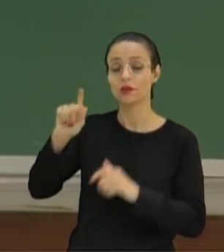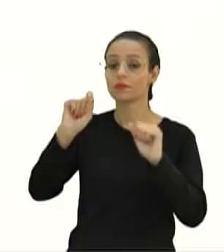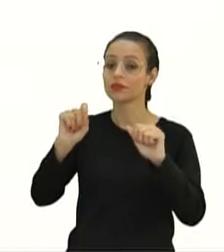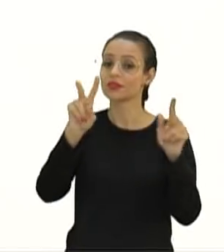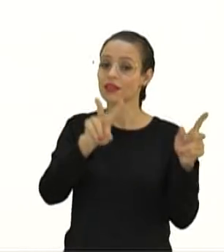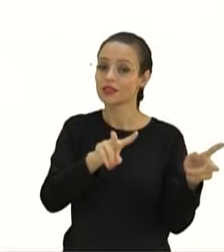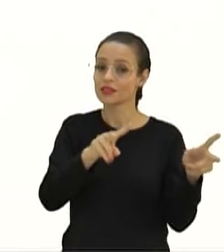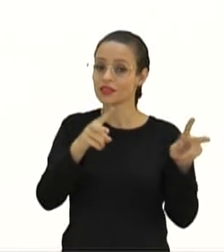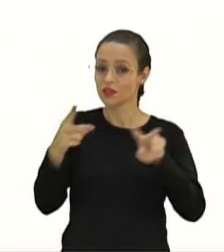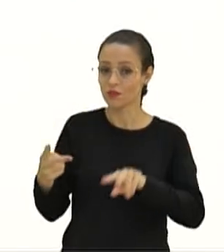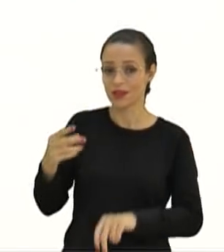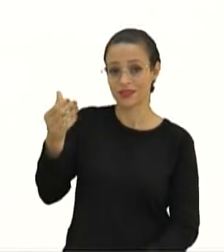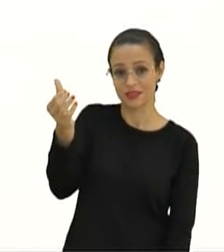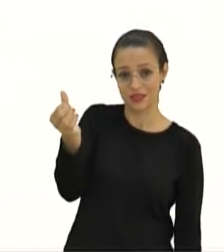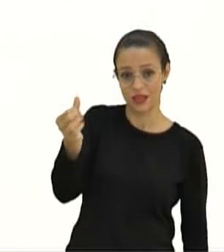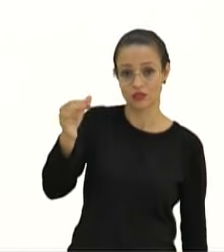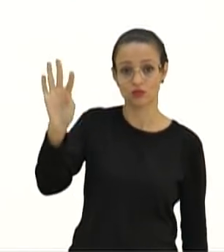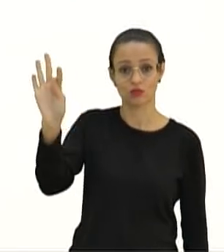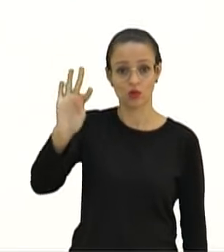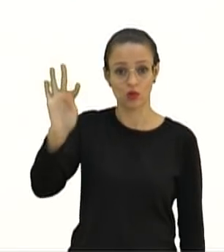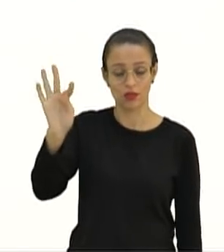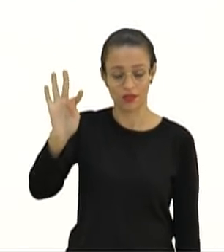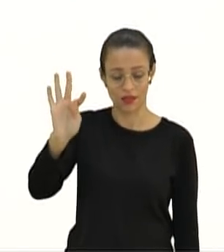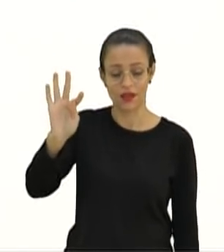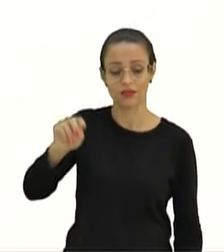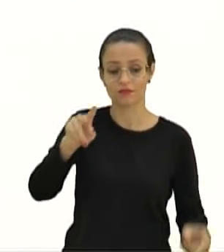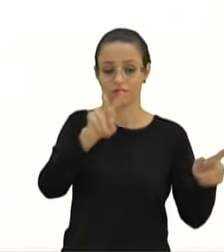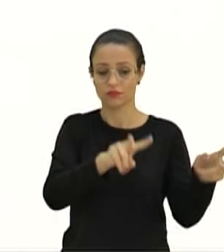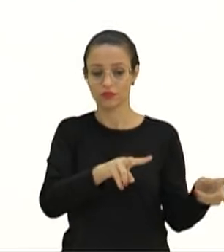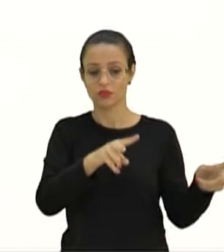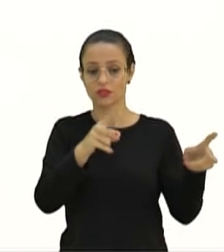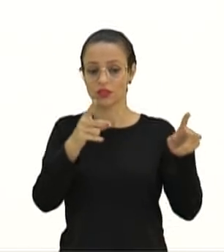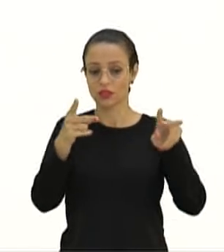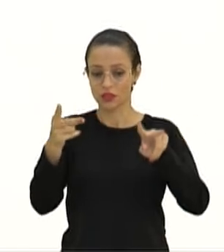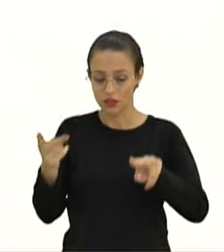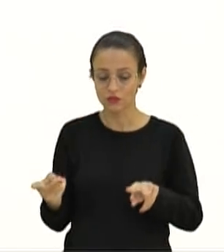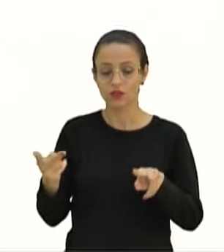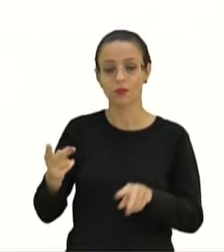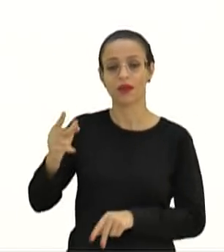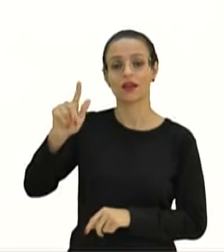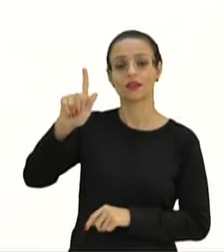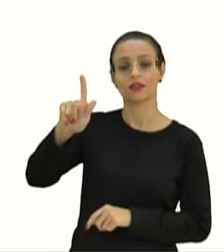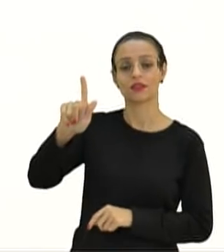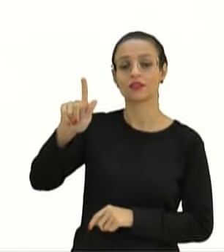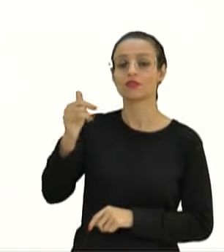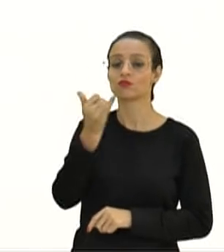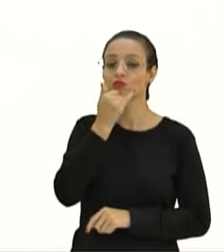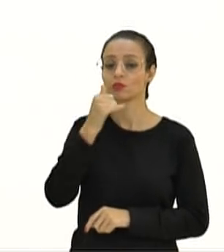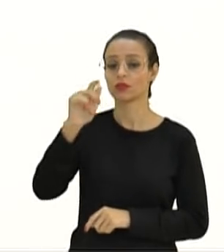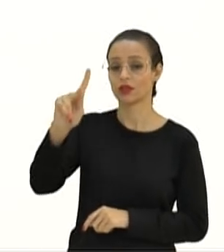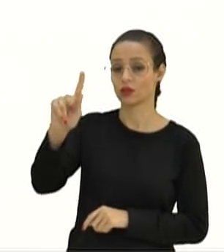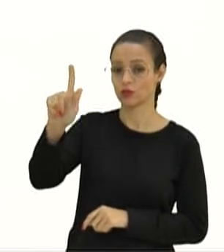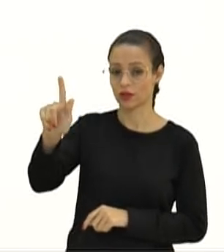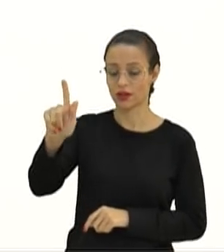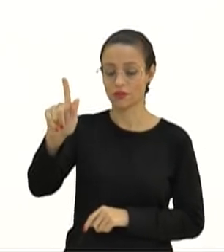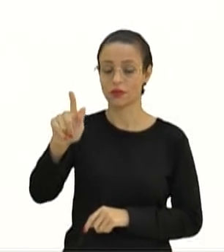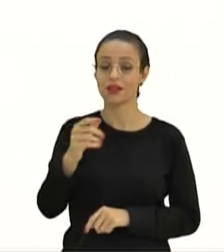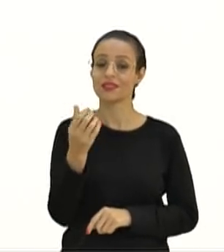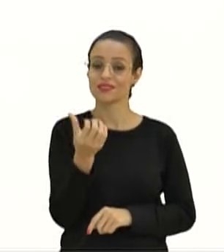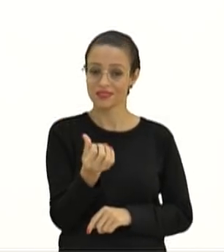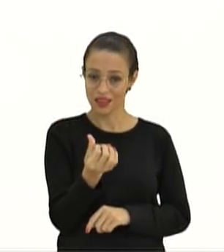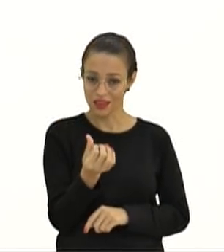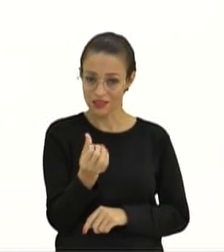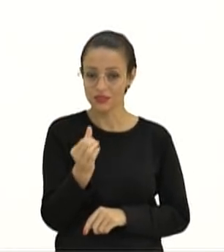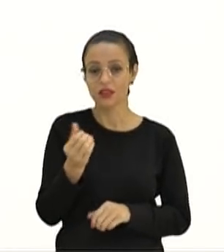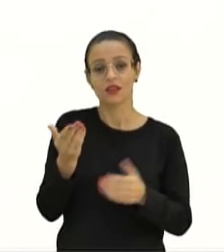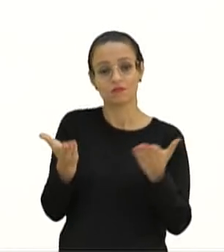as 6 toneladas de soja para quilograma, certo? 6 toneladas de soja é o quanto o caminhão transportou. Eu tenho